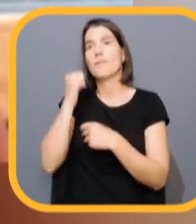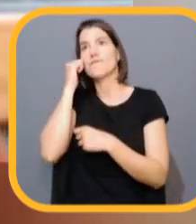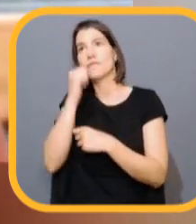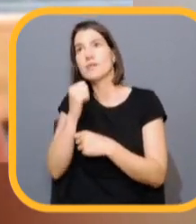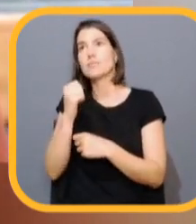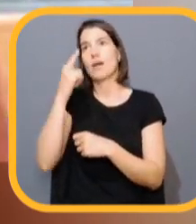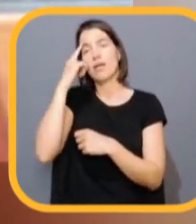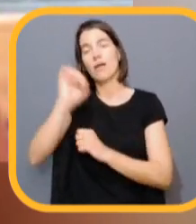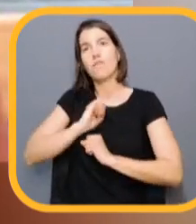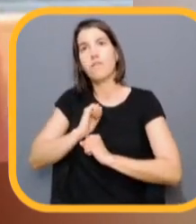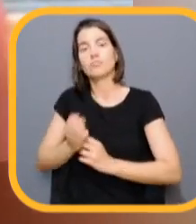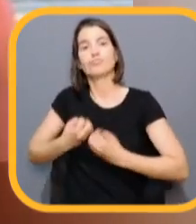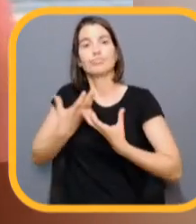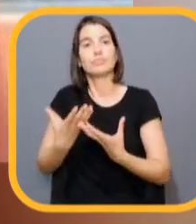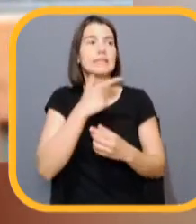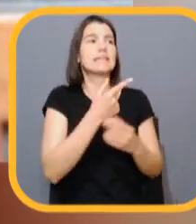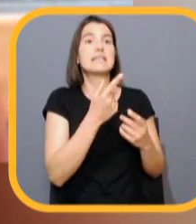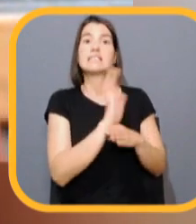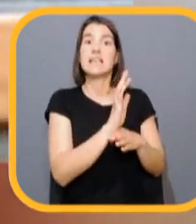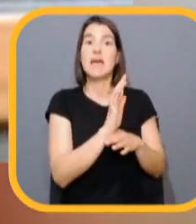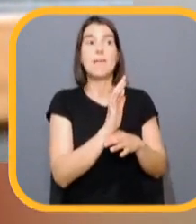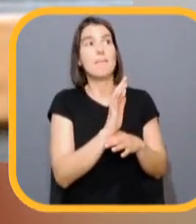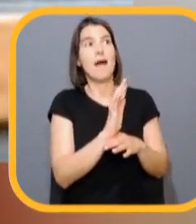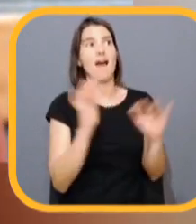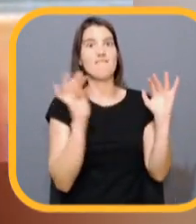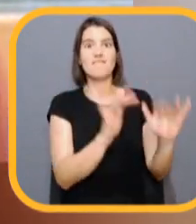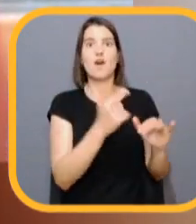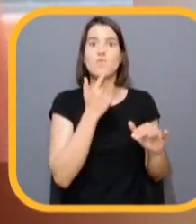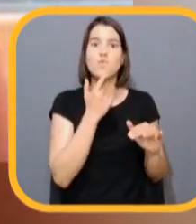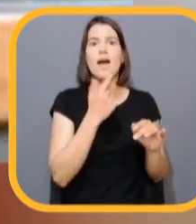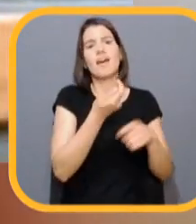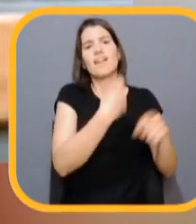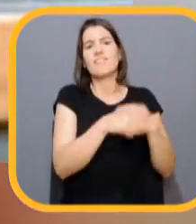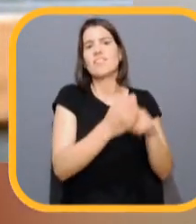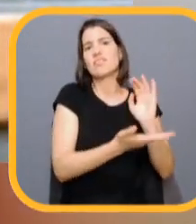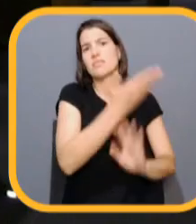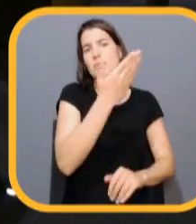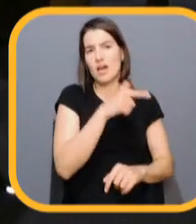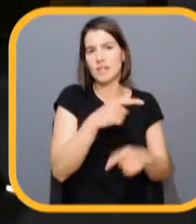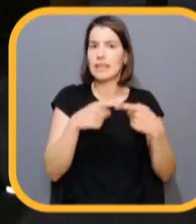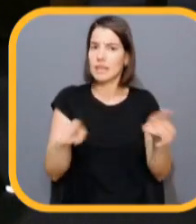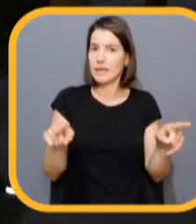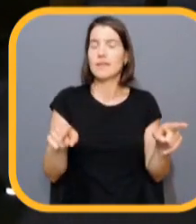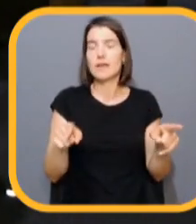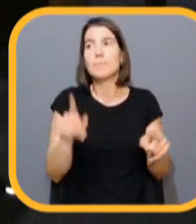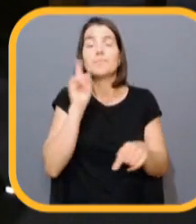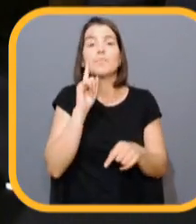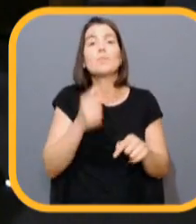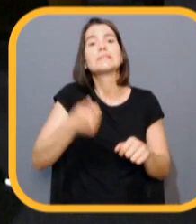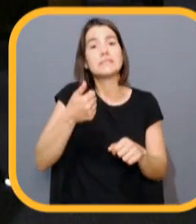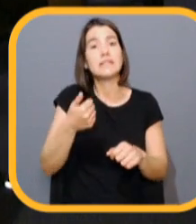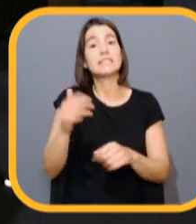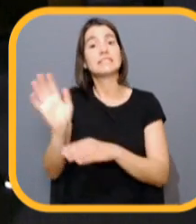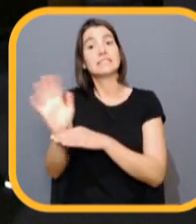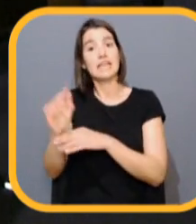comercial. Portanto, eu encaro a ideia do cinema comercial como aquele cinema que circula mais. Aquilo que eu acho que é fundamental é